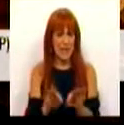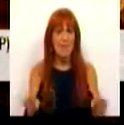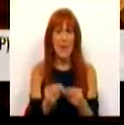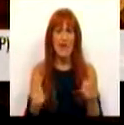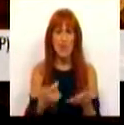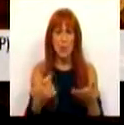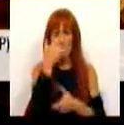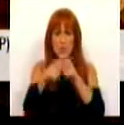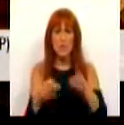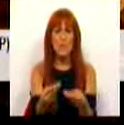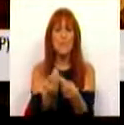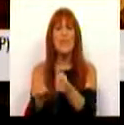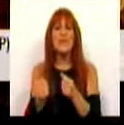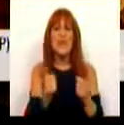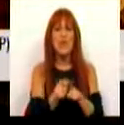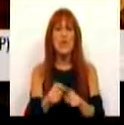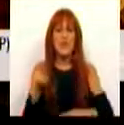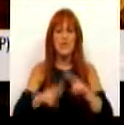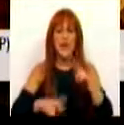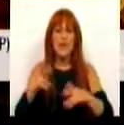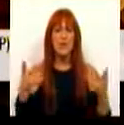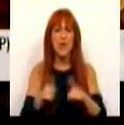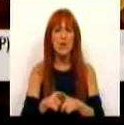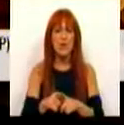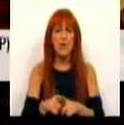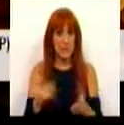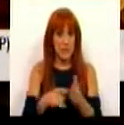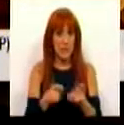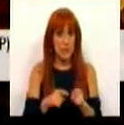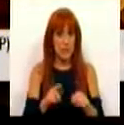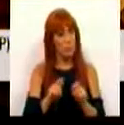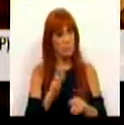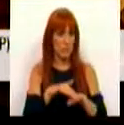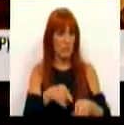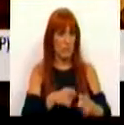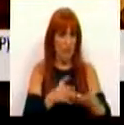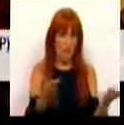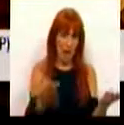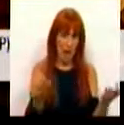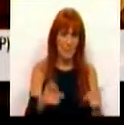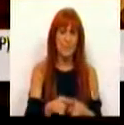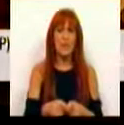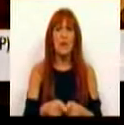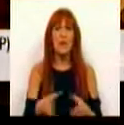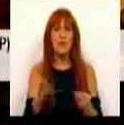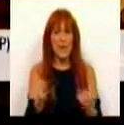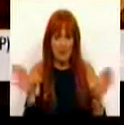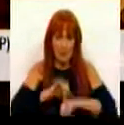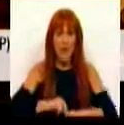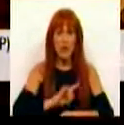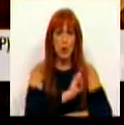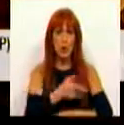meios humanos, materiais e financeiros necessários ao seu exercício. Mais meios,